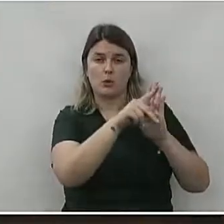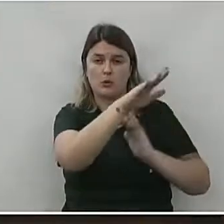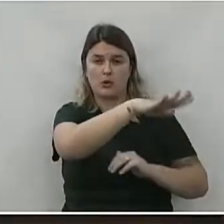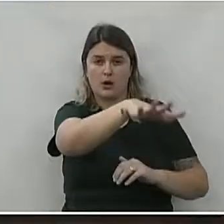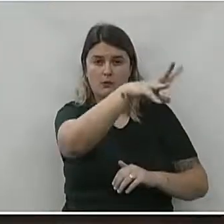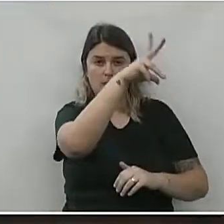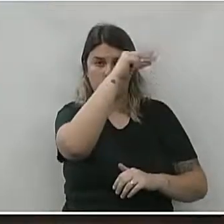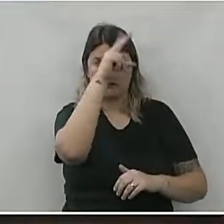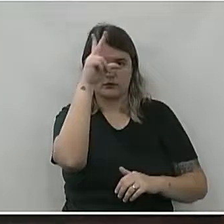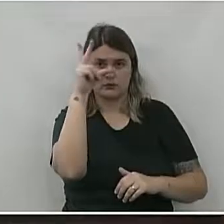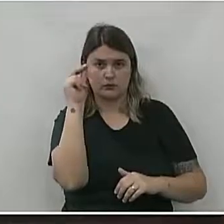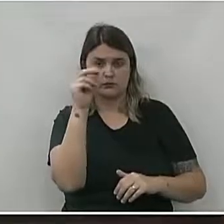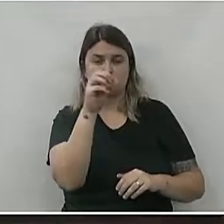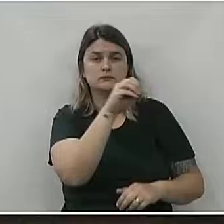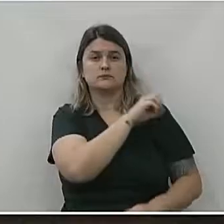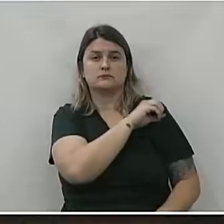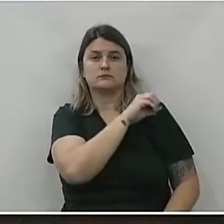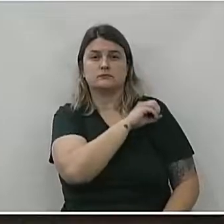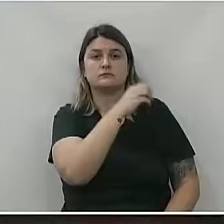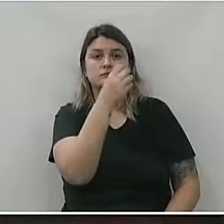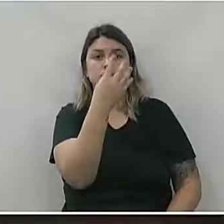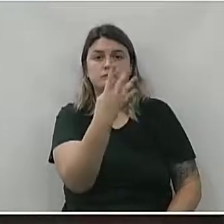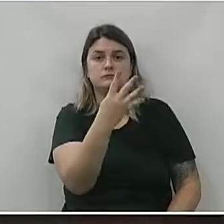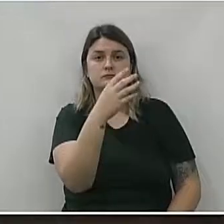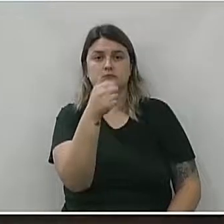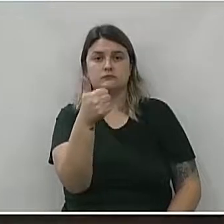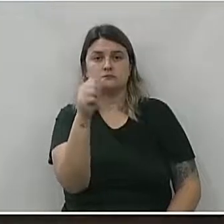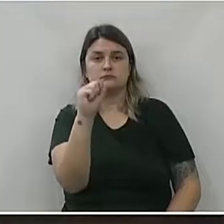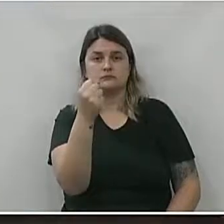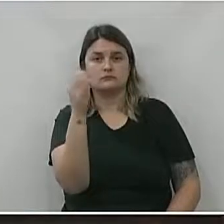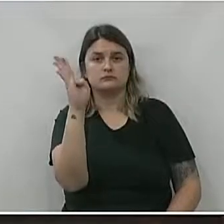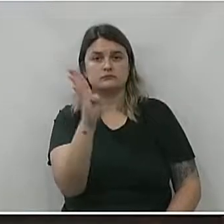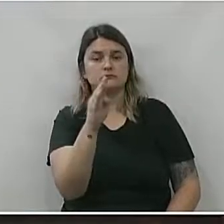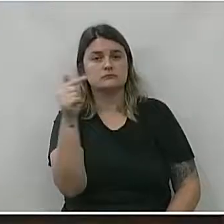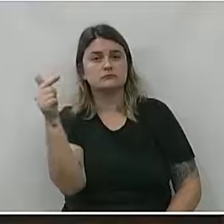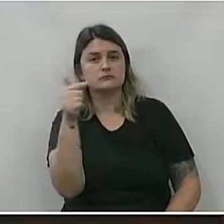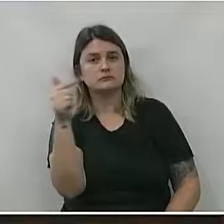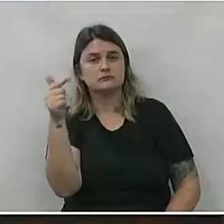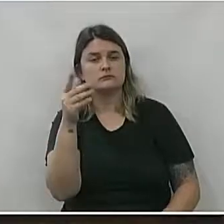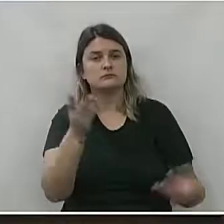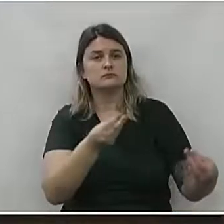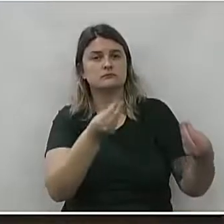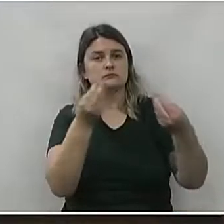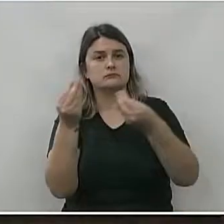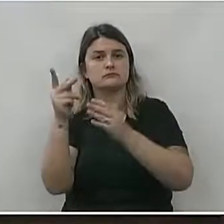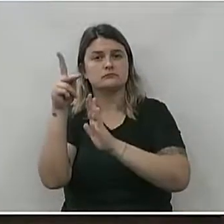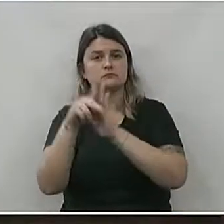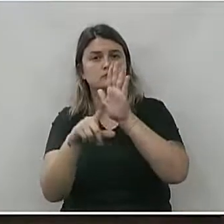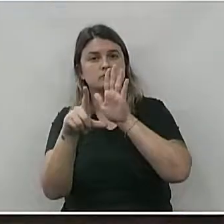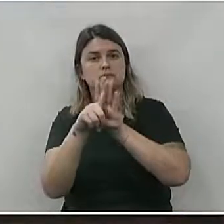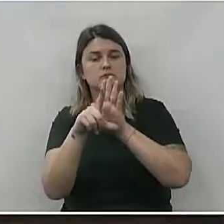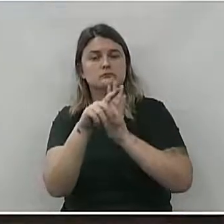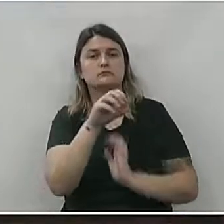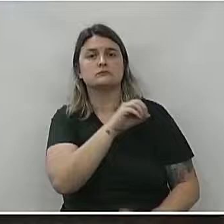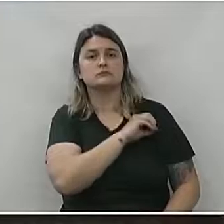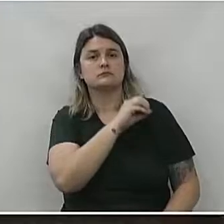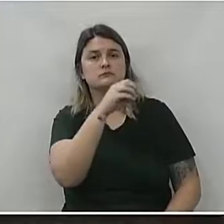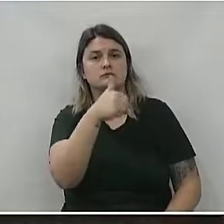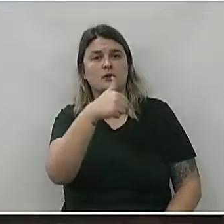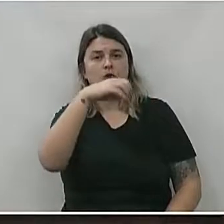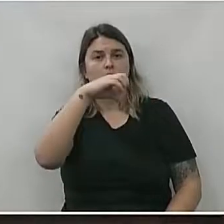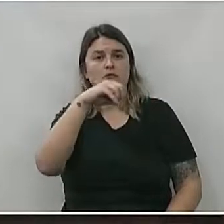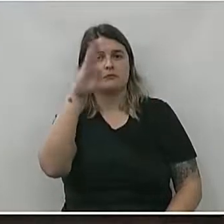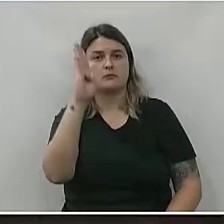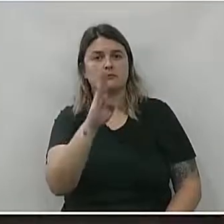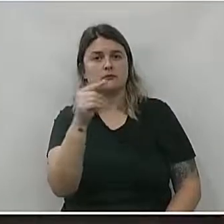Executivo. Ofício número 418 de 2022, encaminha o projeto de lei ordinária de número